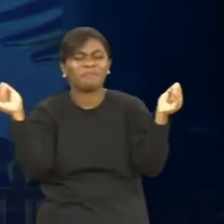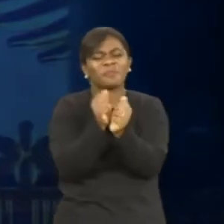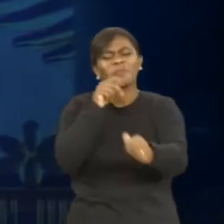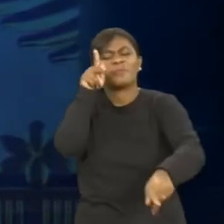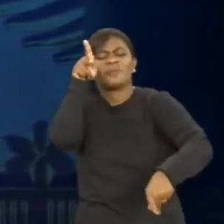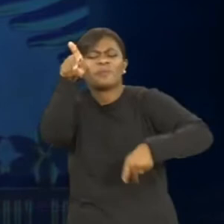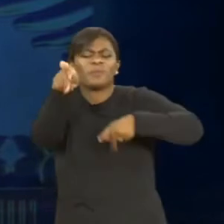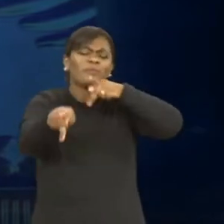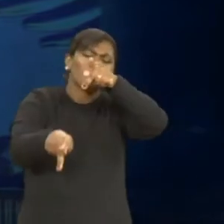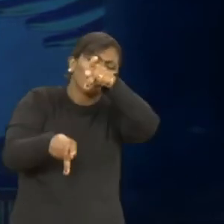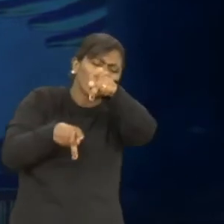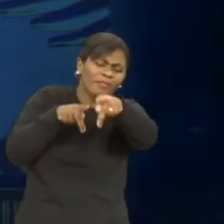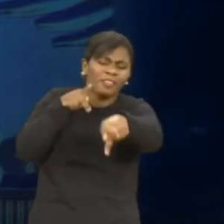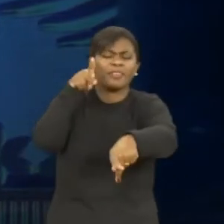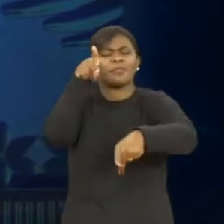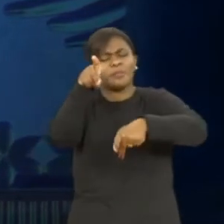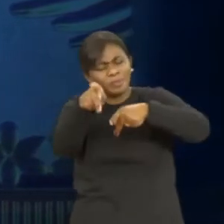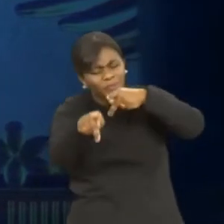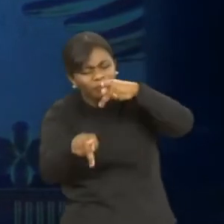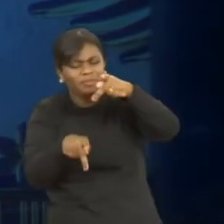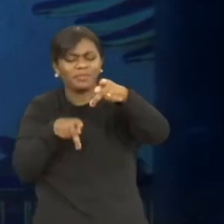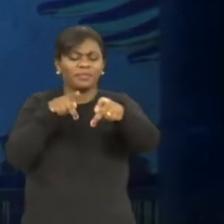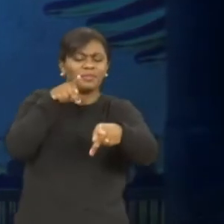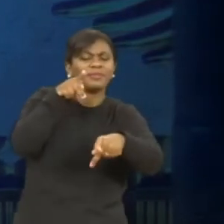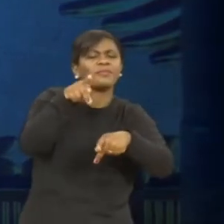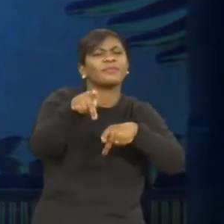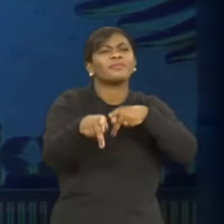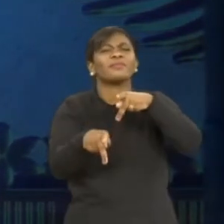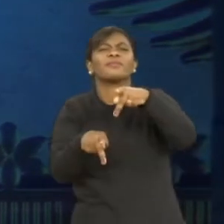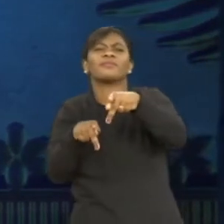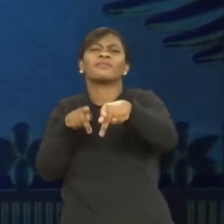reunido com seu povo. Com seu povo.